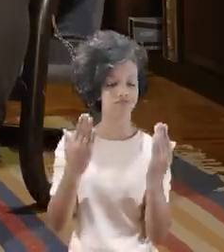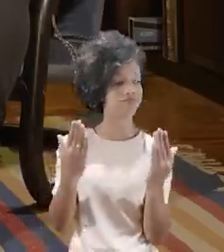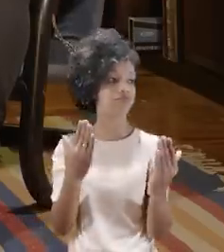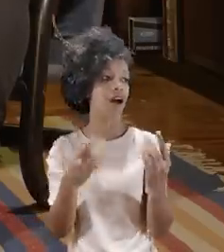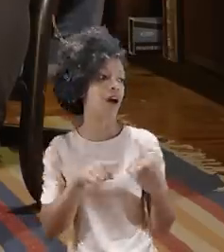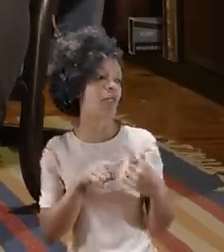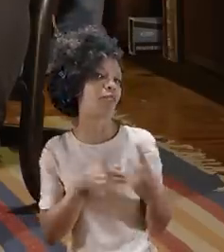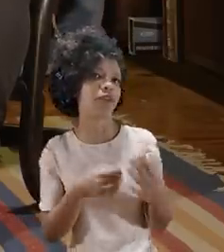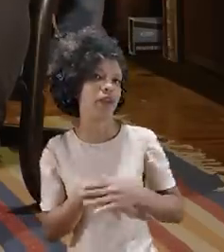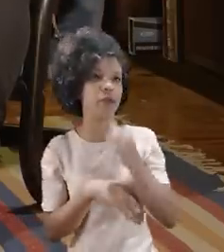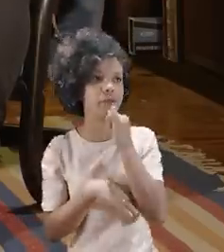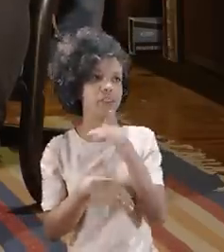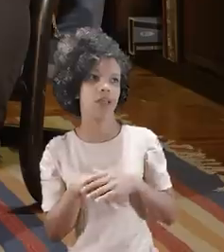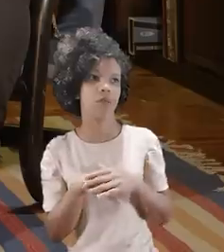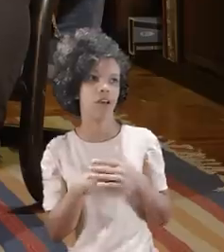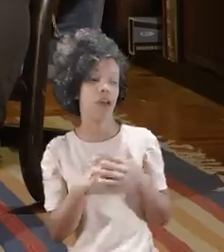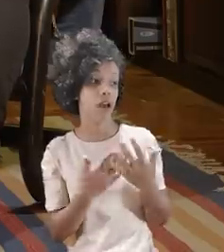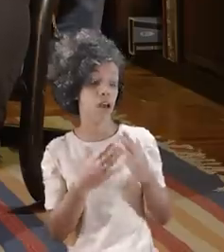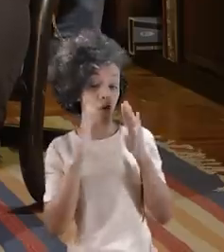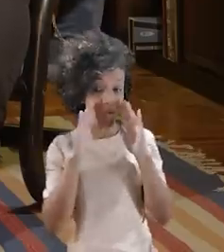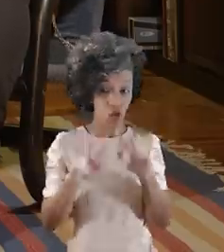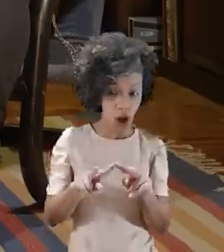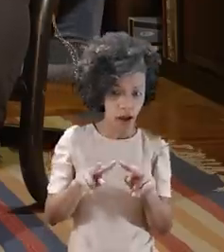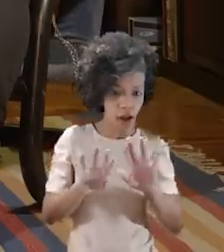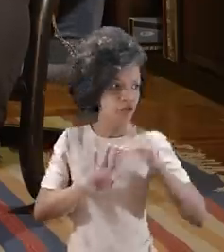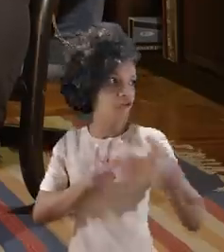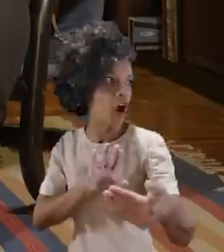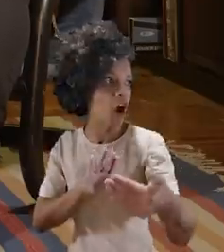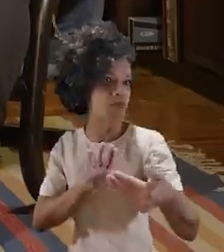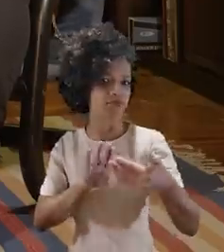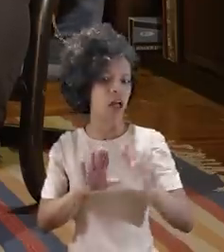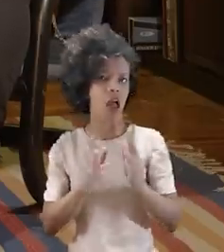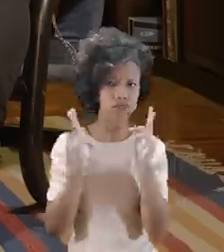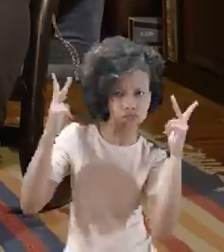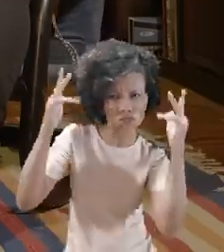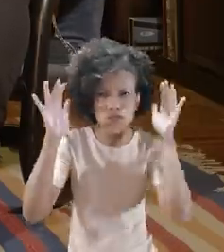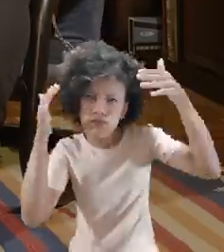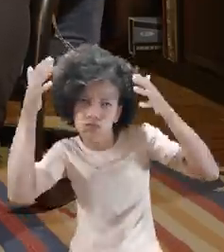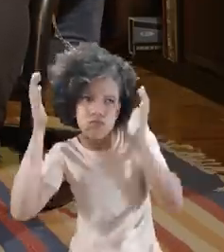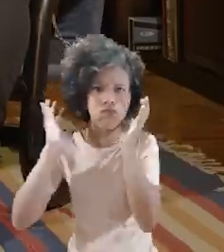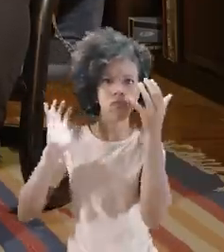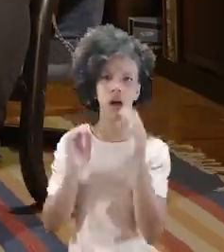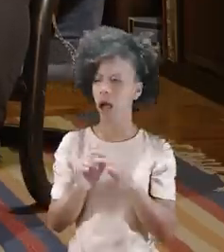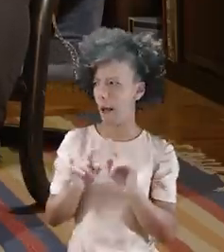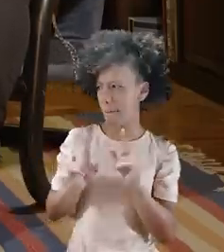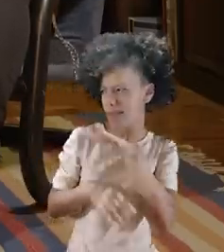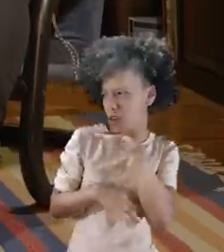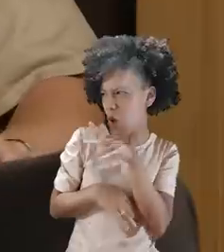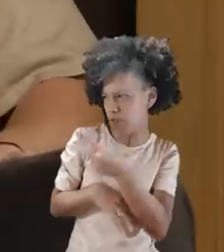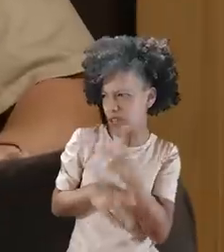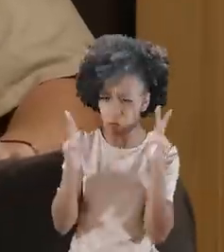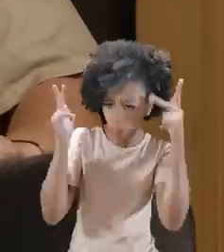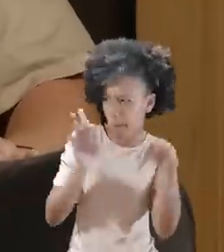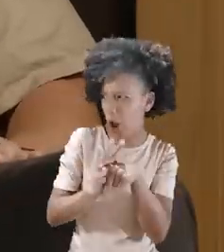perspectiva né porque se tanto de fora você consegue uma pessoa que tem o maior de sombra volume a ficar lá você gosta